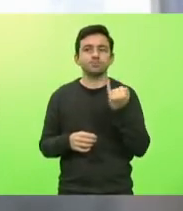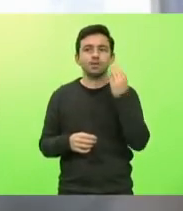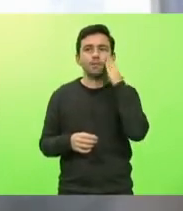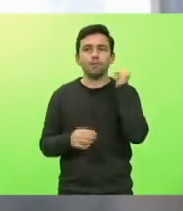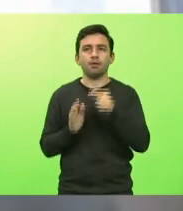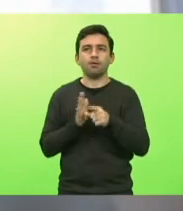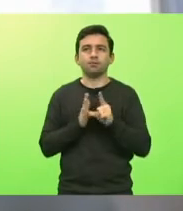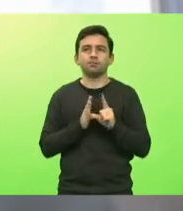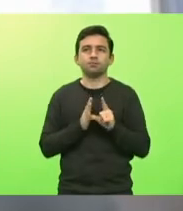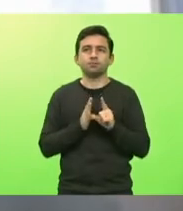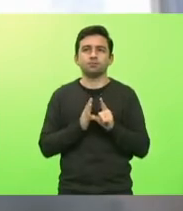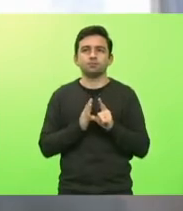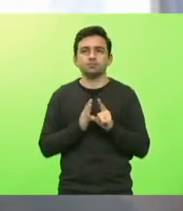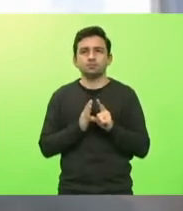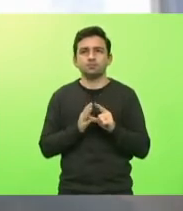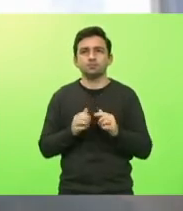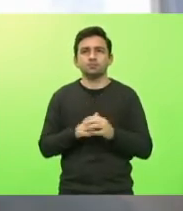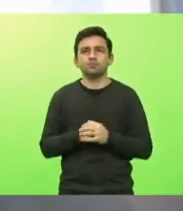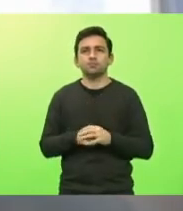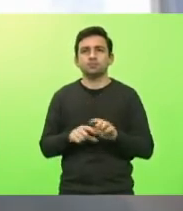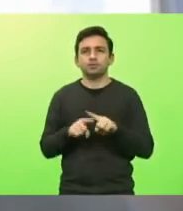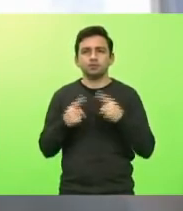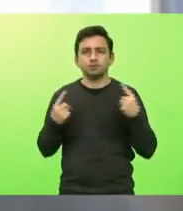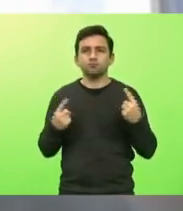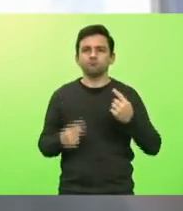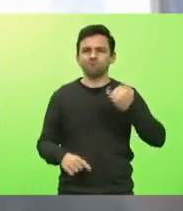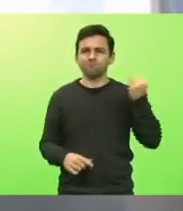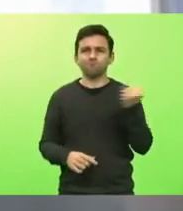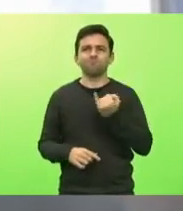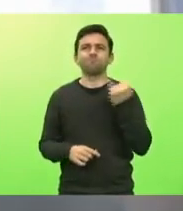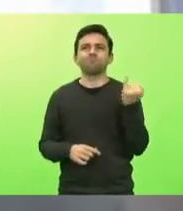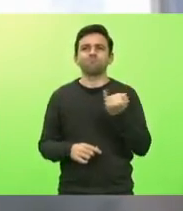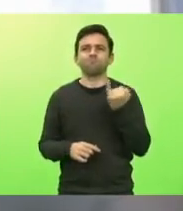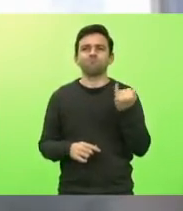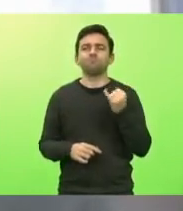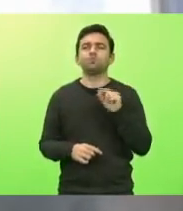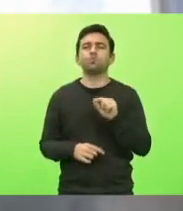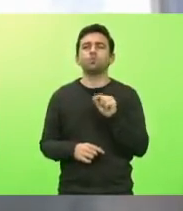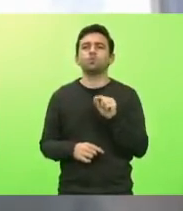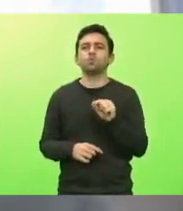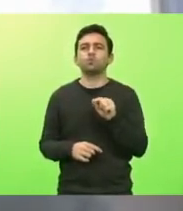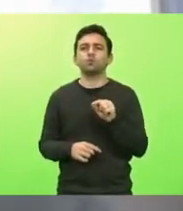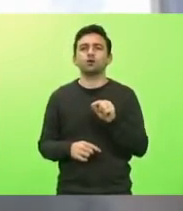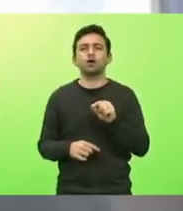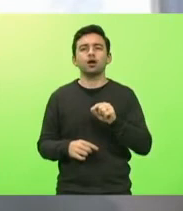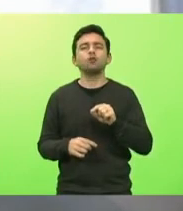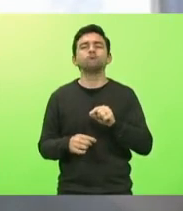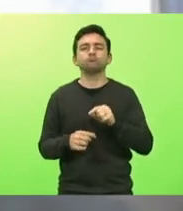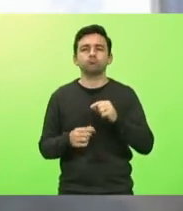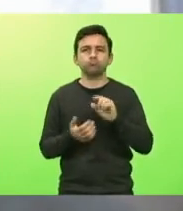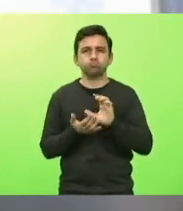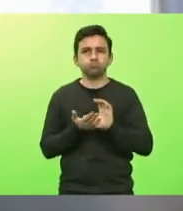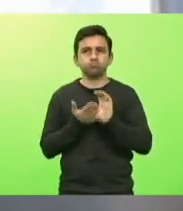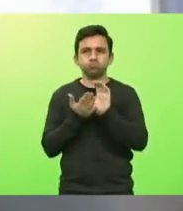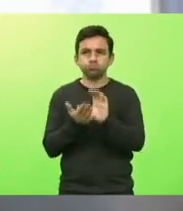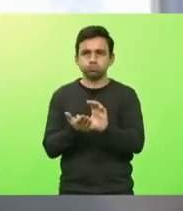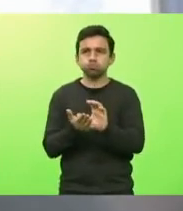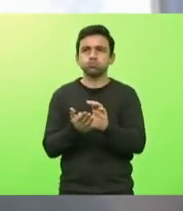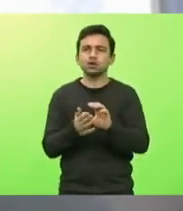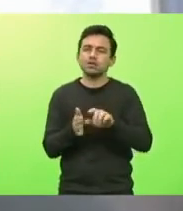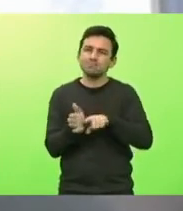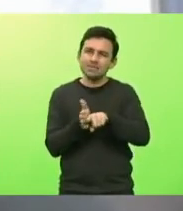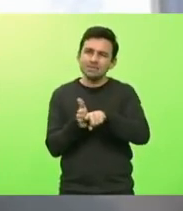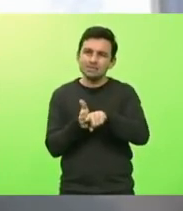E, nesse sentido, é imprescindível ainda a gente investir em pesquisa